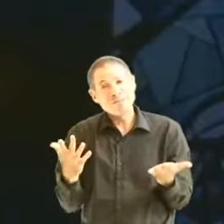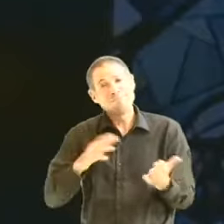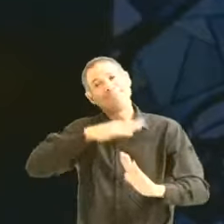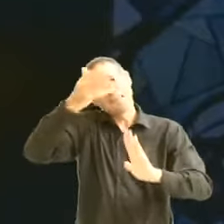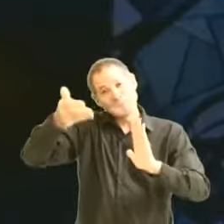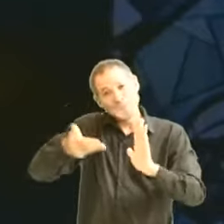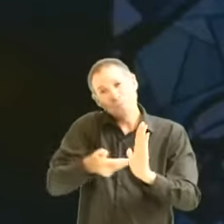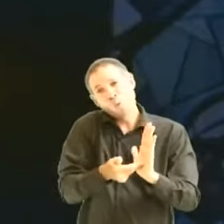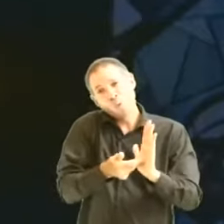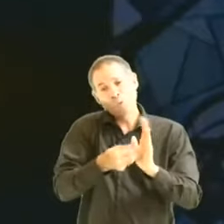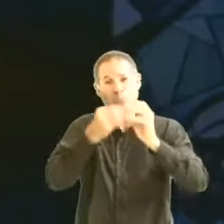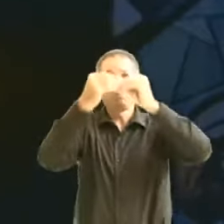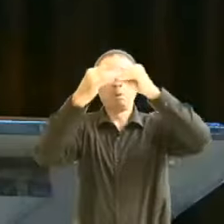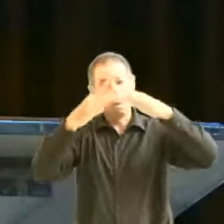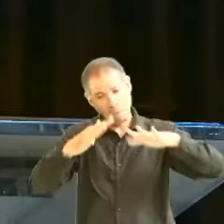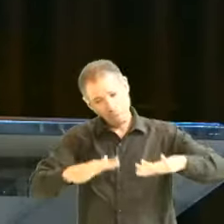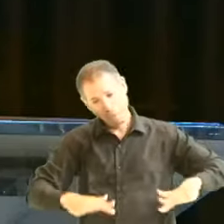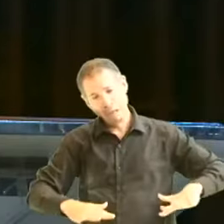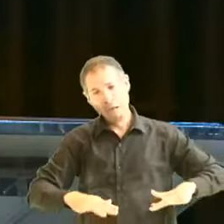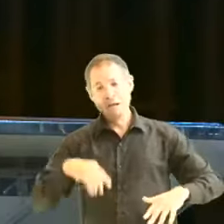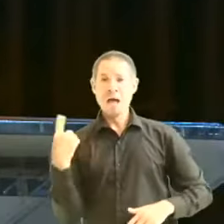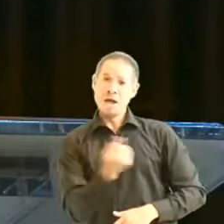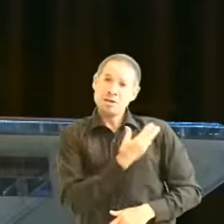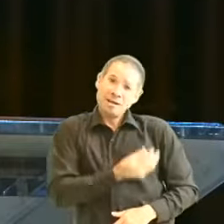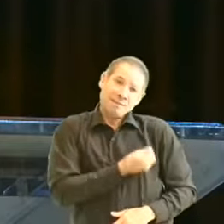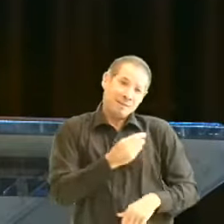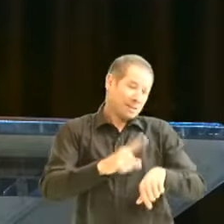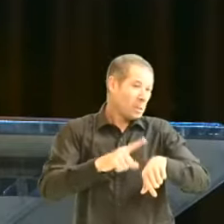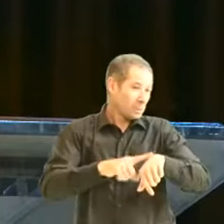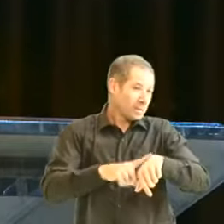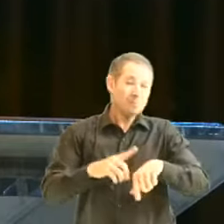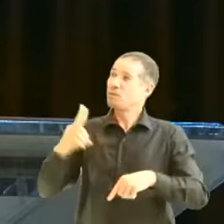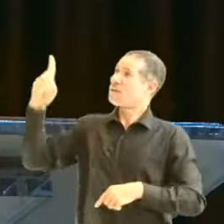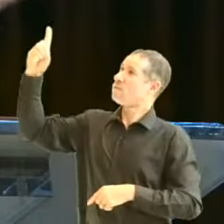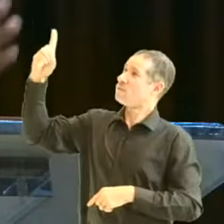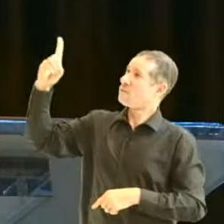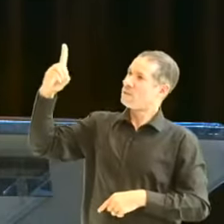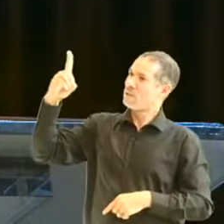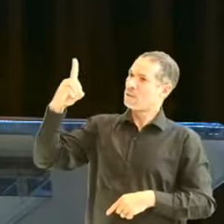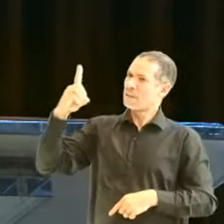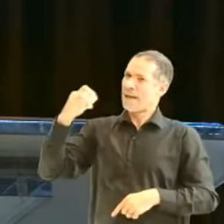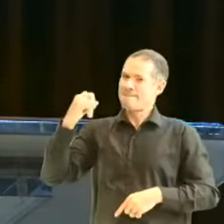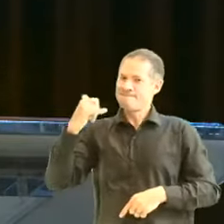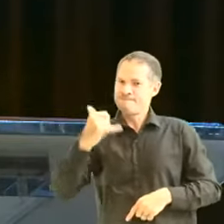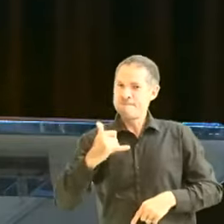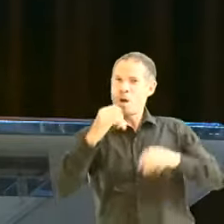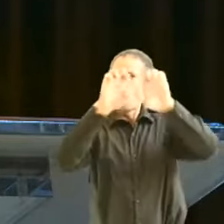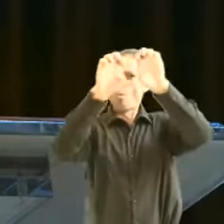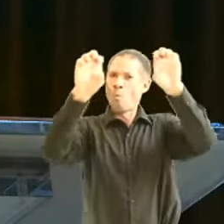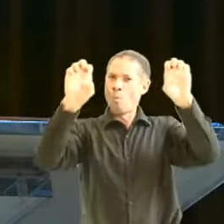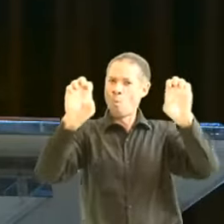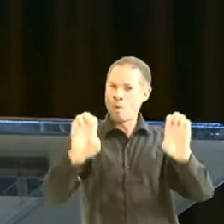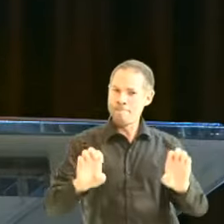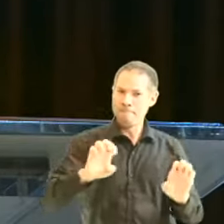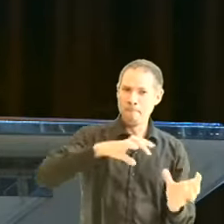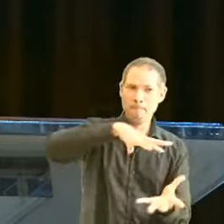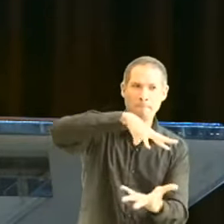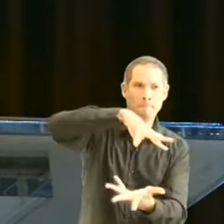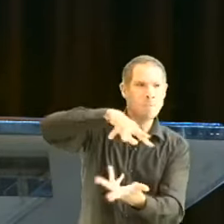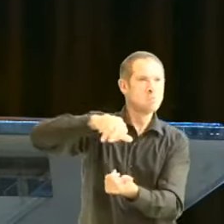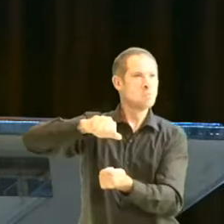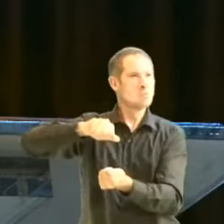tudo desmonte, e a gente está vivendo um tempo que Deus está mexendo em todas as estruturas do mundo